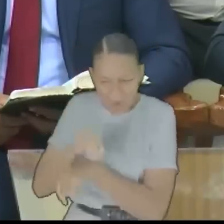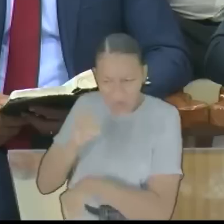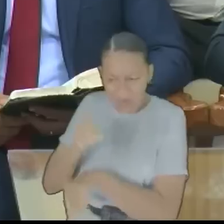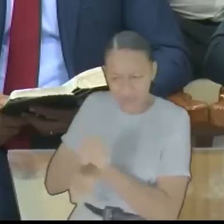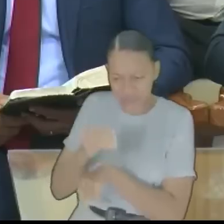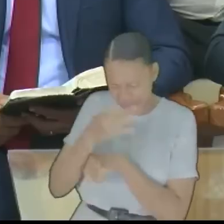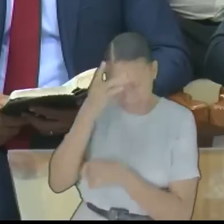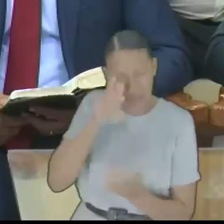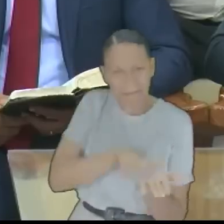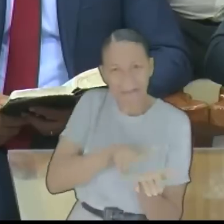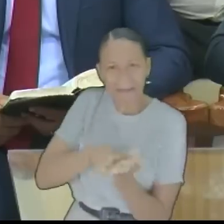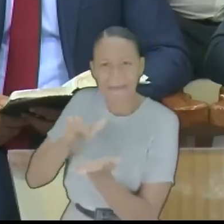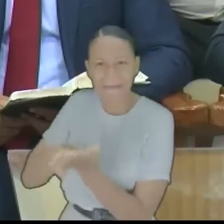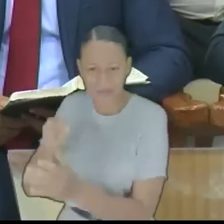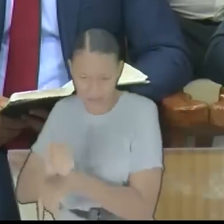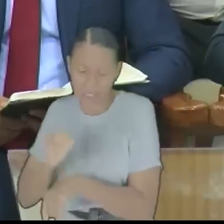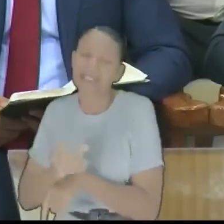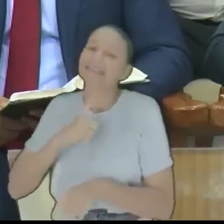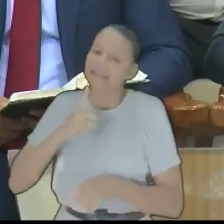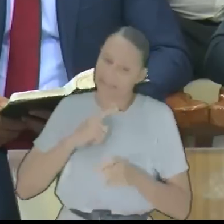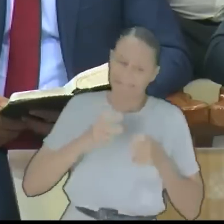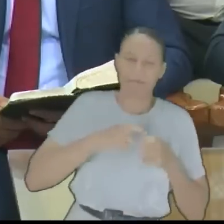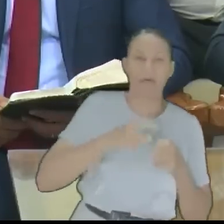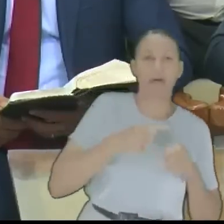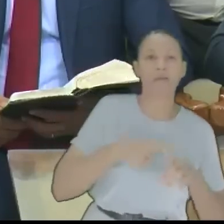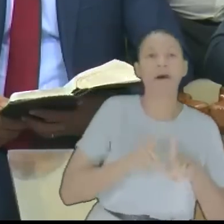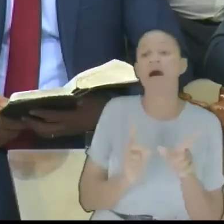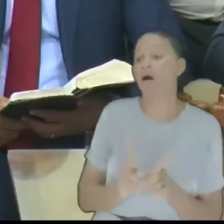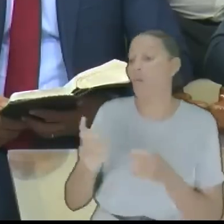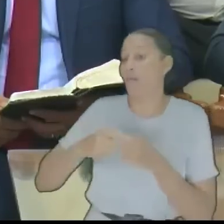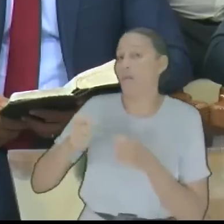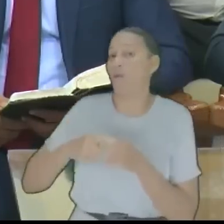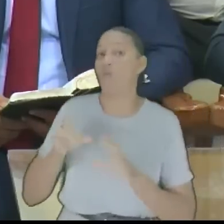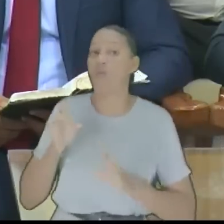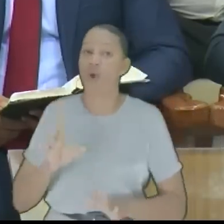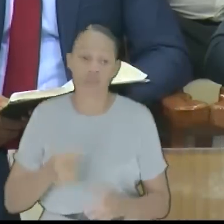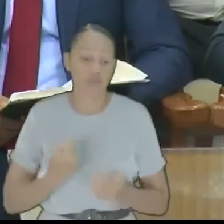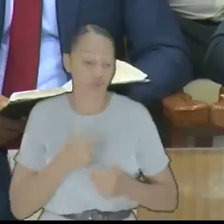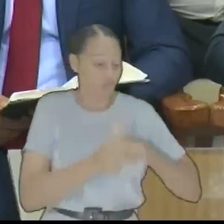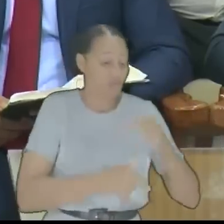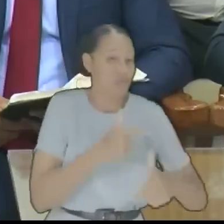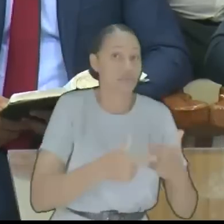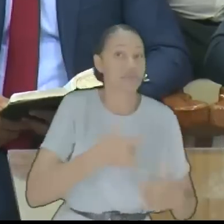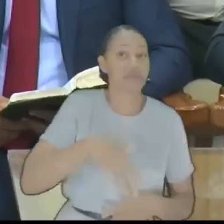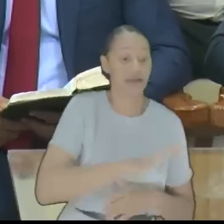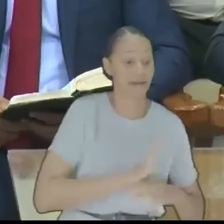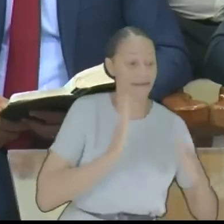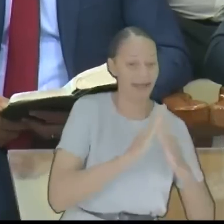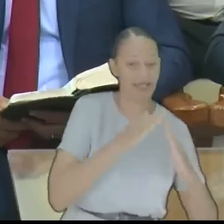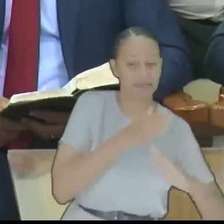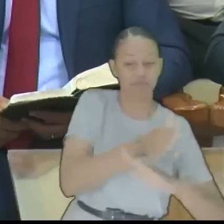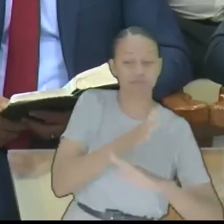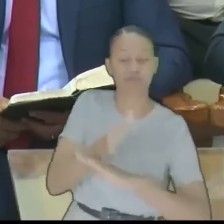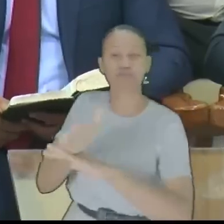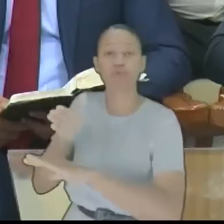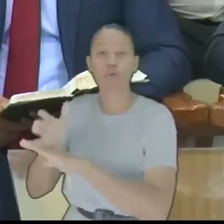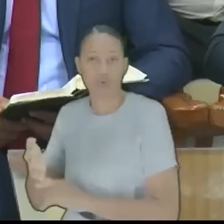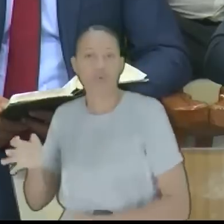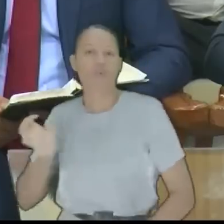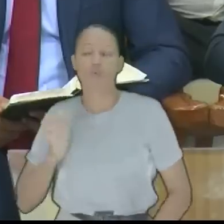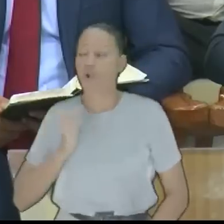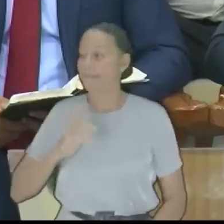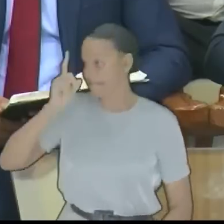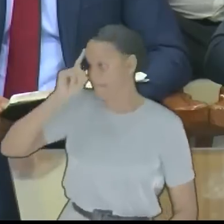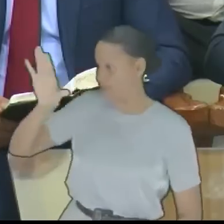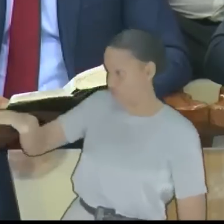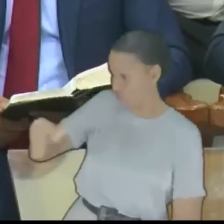os doentes. Já havia médico, mas os médicos, eles atuavam nas casas. Os ricos